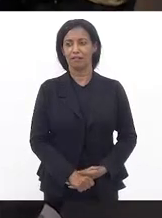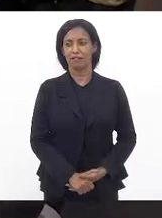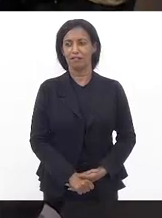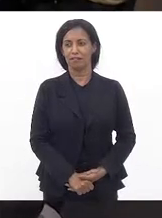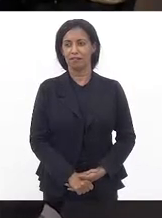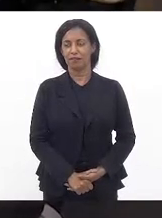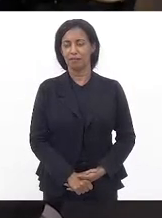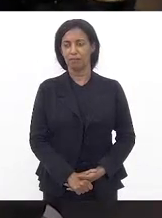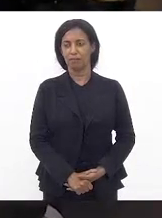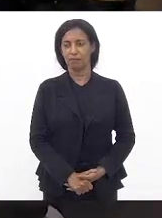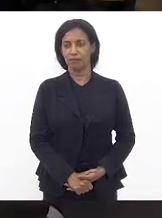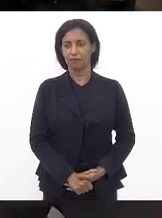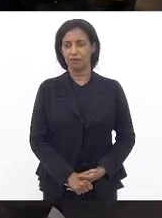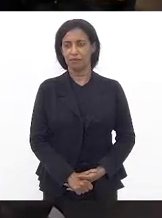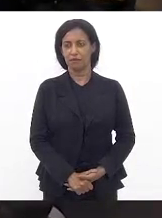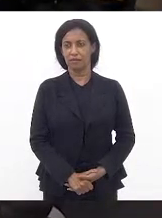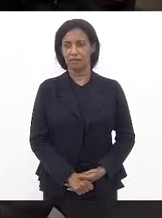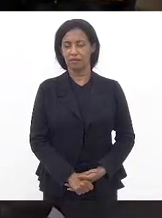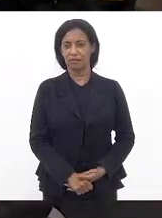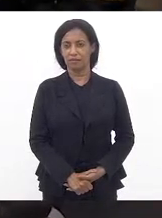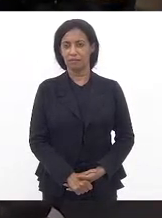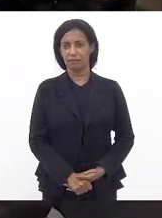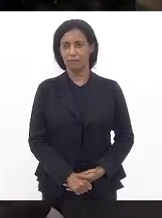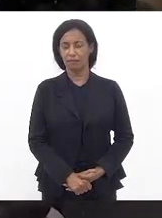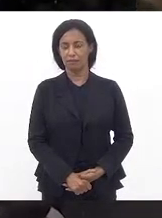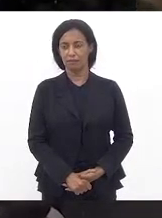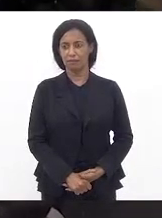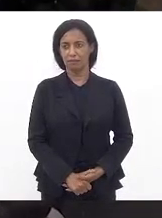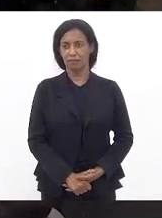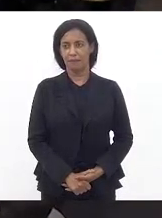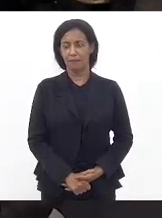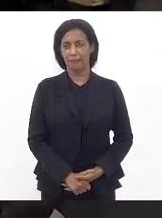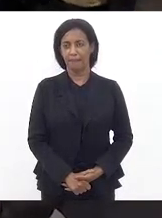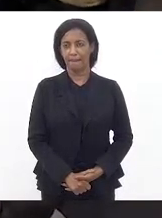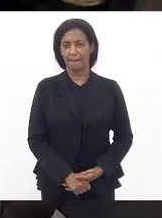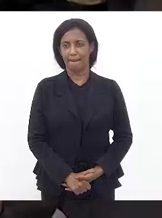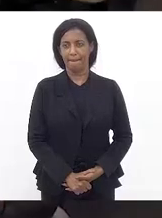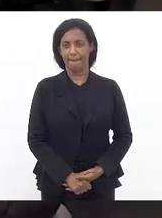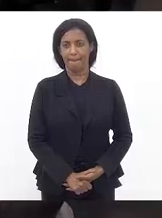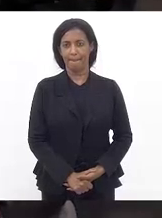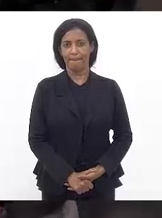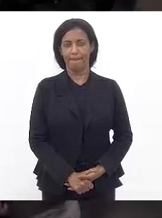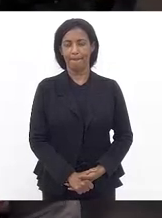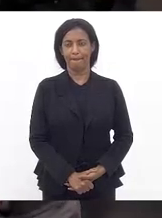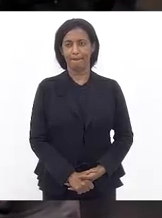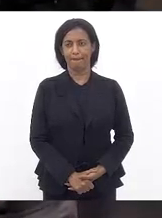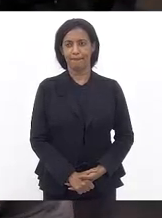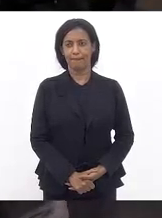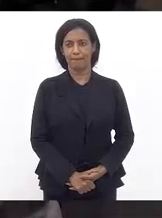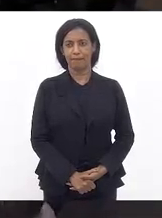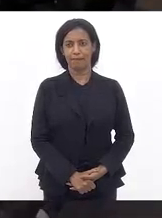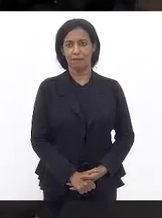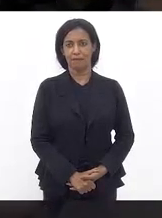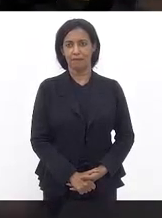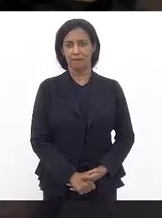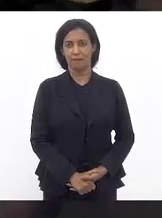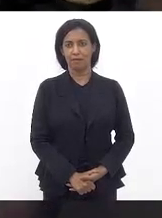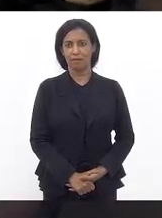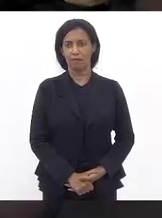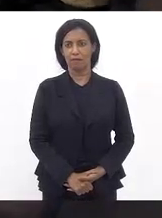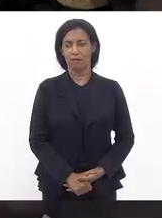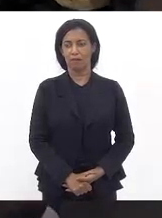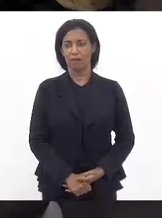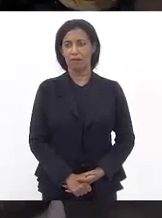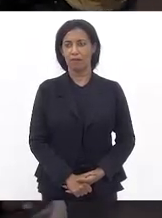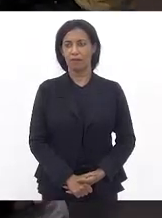G1 e eu quero retomar a sessão e retomar o parecer do Deputado waldeck